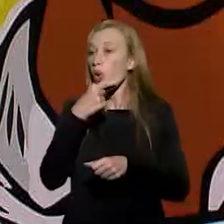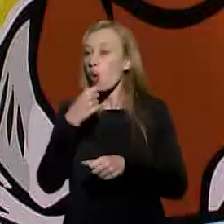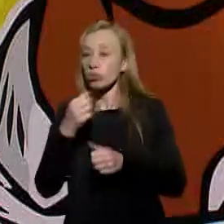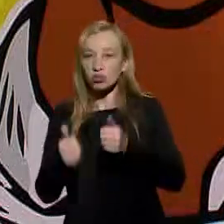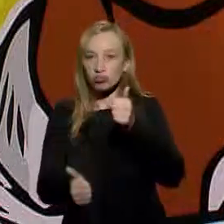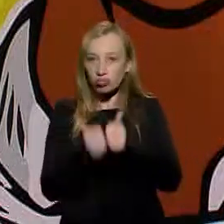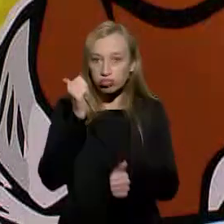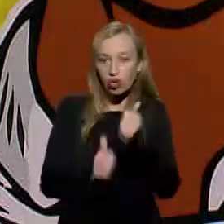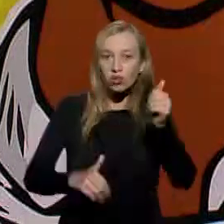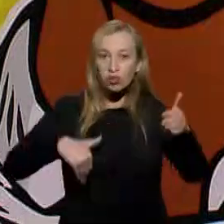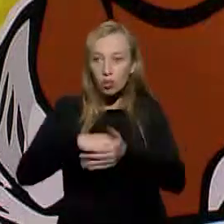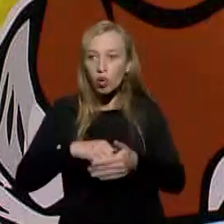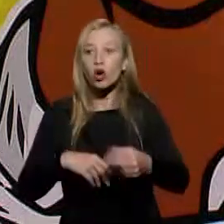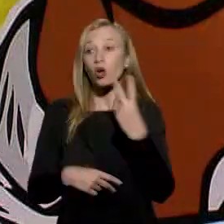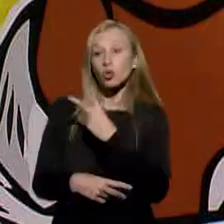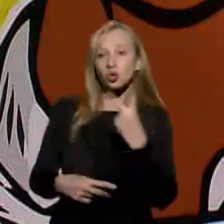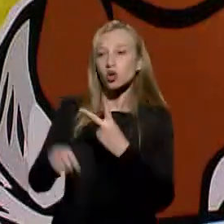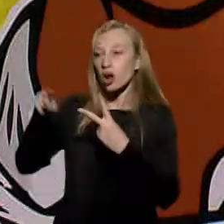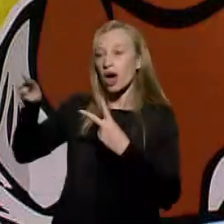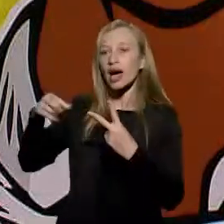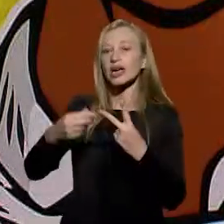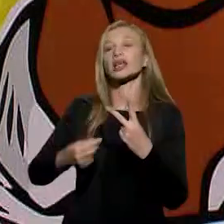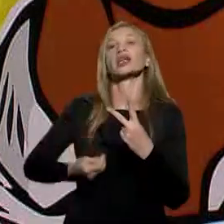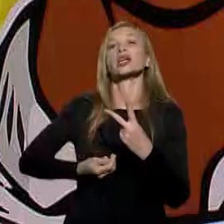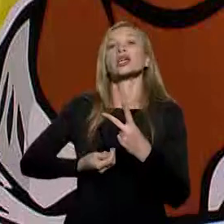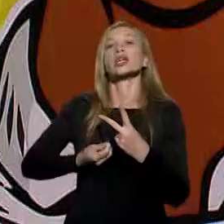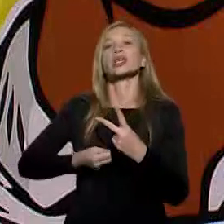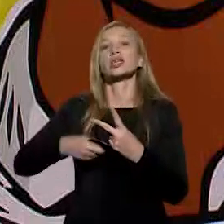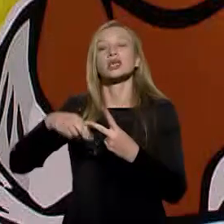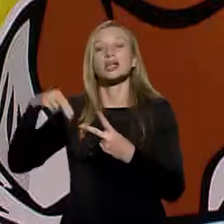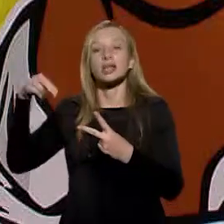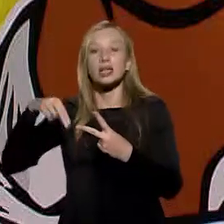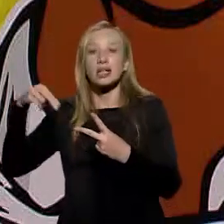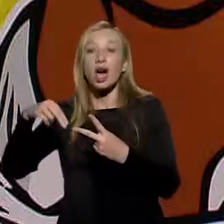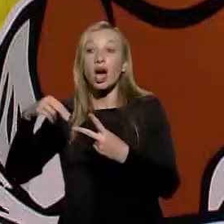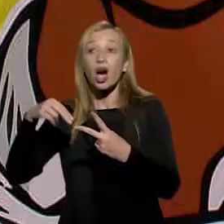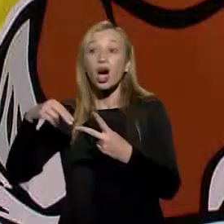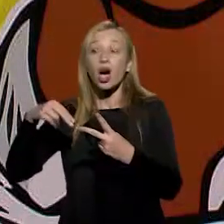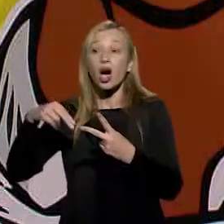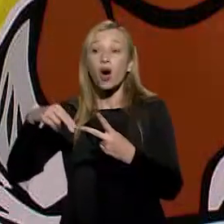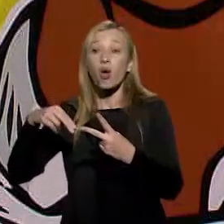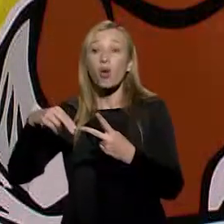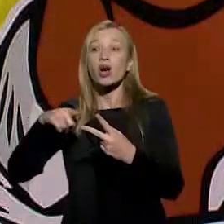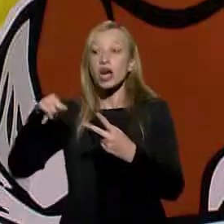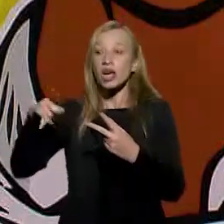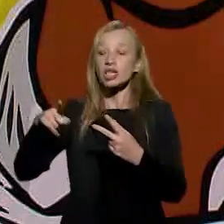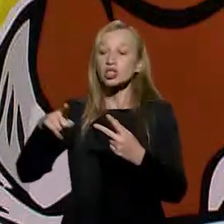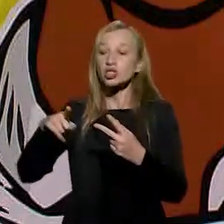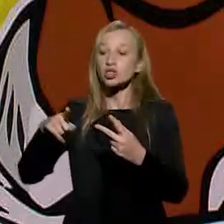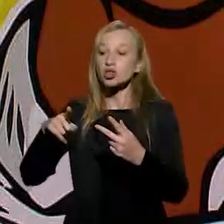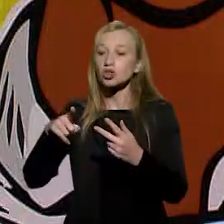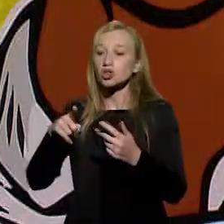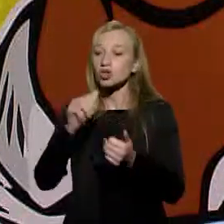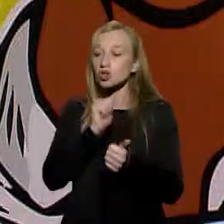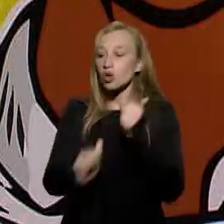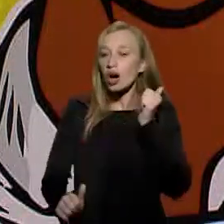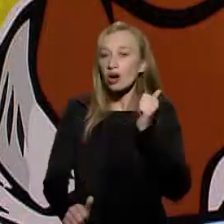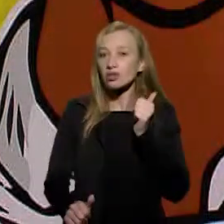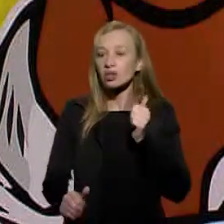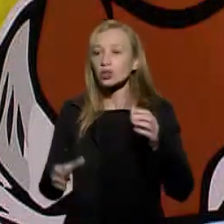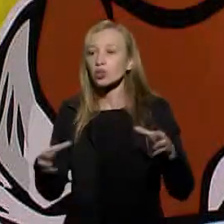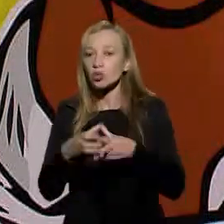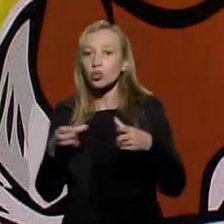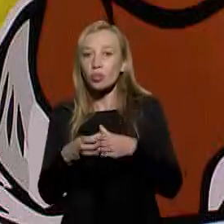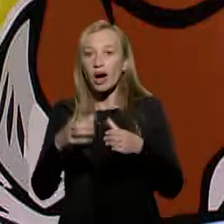os dois de do rio grande do norte os dois lados natal no rio grande do norte e eles ele jogava no um time chamado